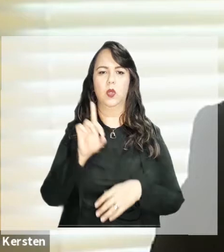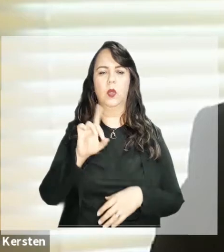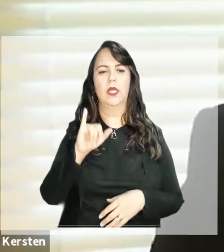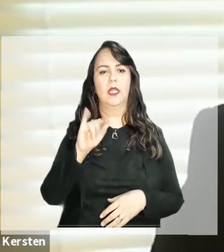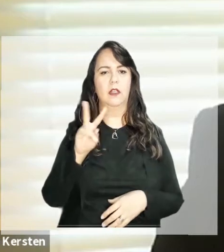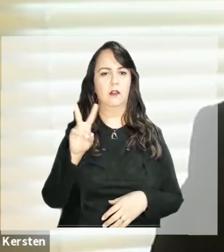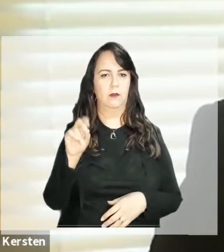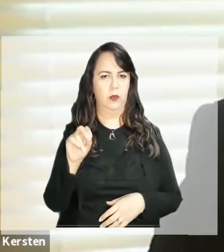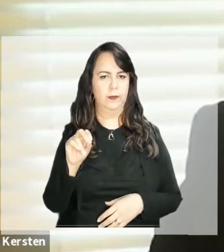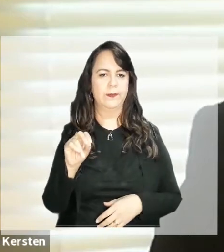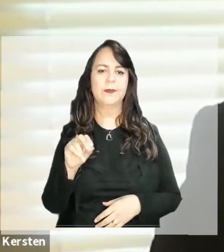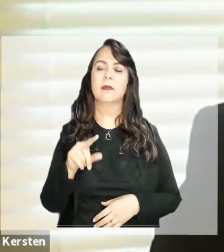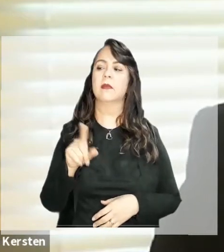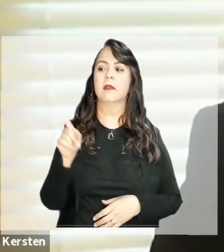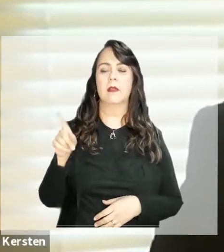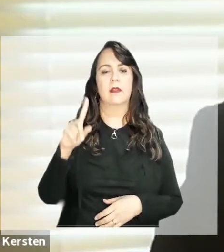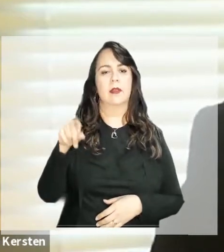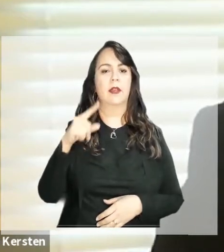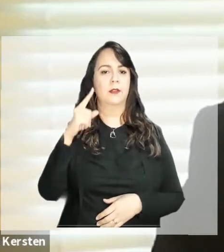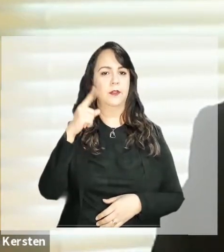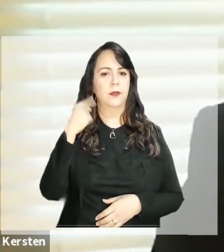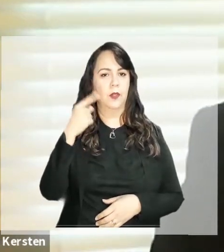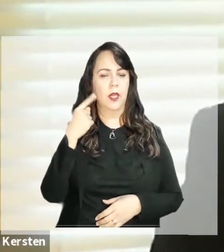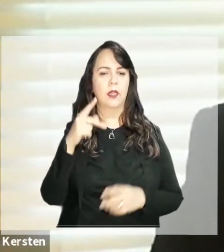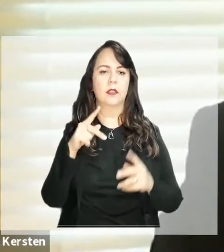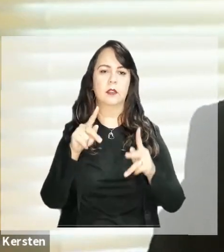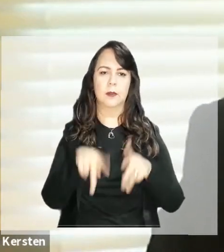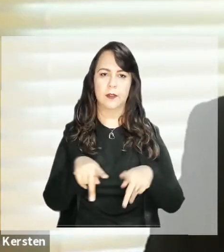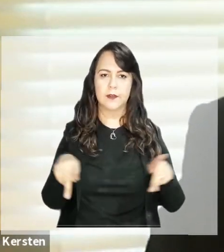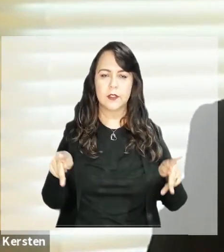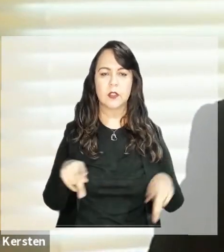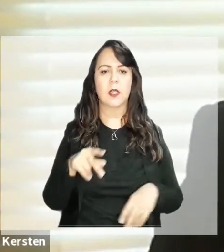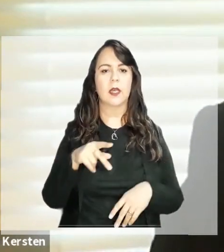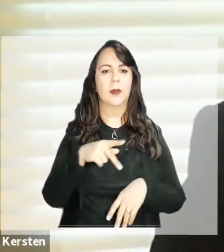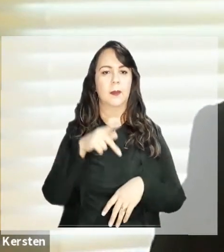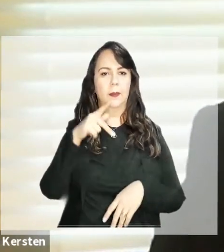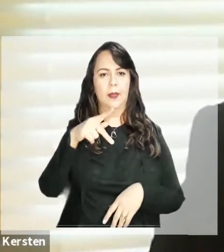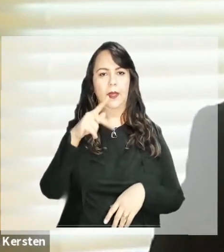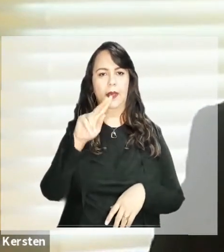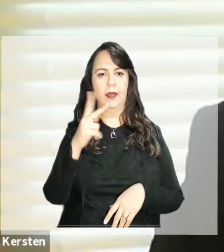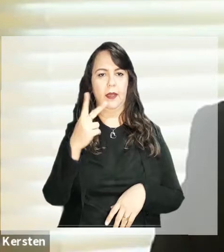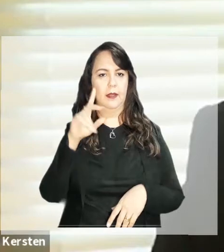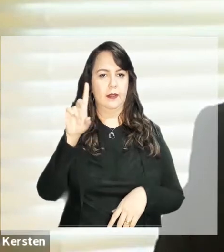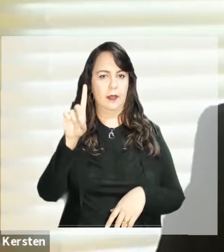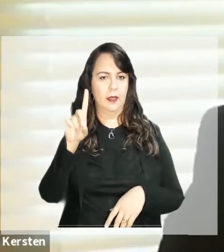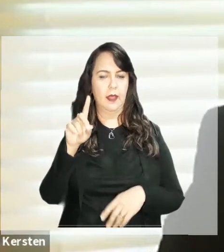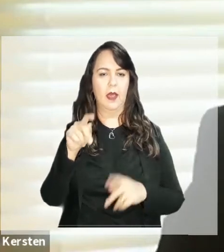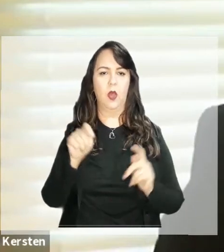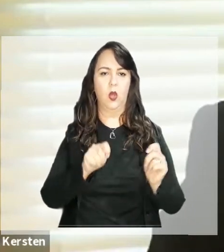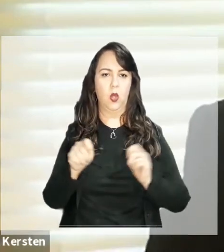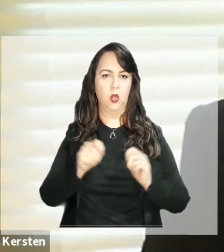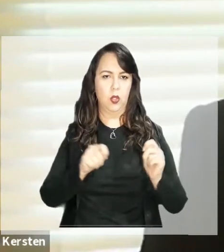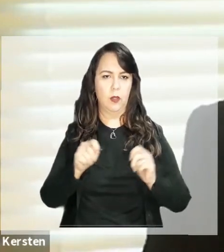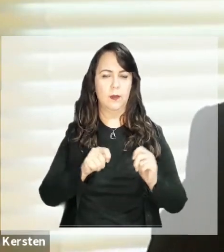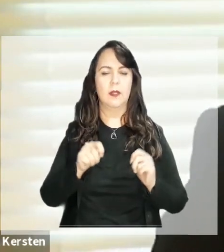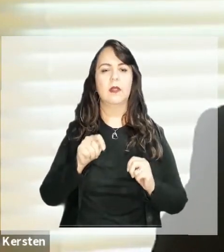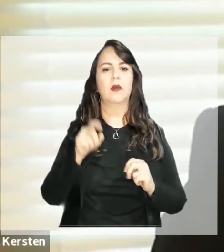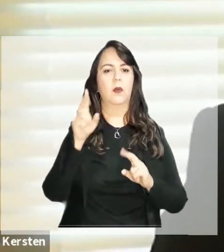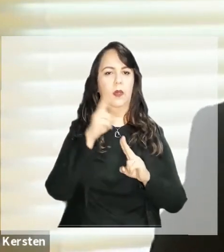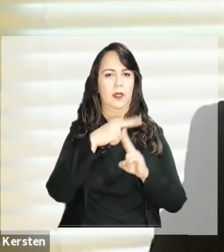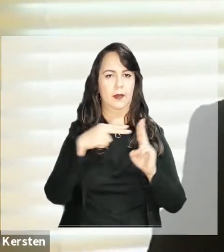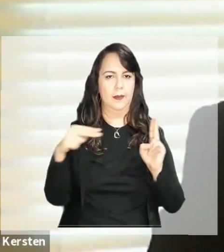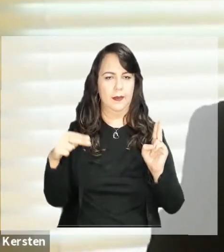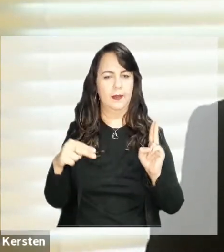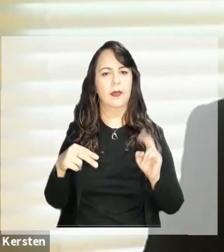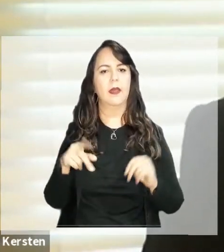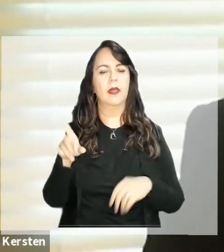advogado, professor, PhD em Economia pela UNB, doutor em Direito pela Universidade de São Paulo,